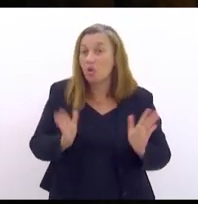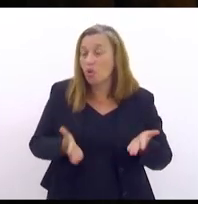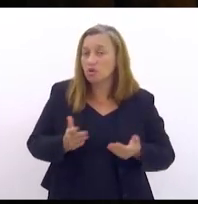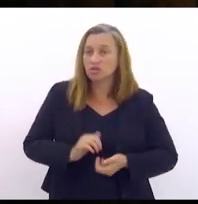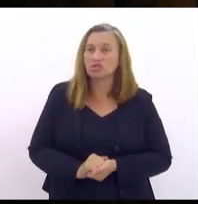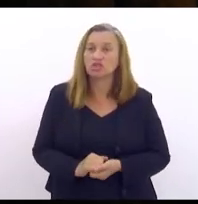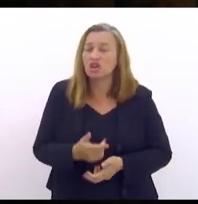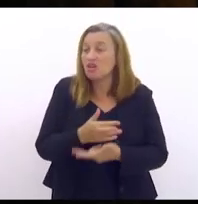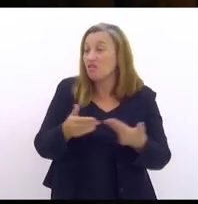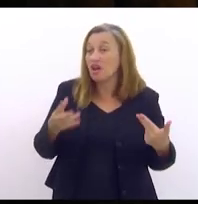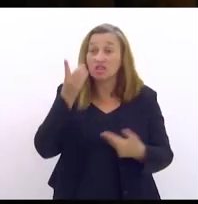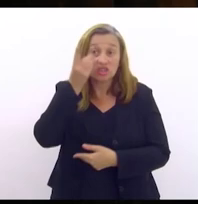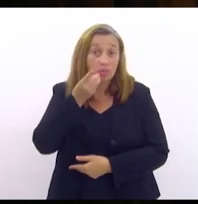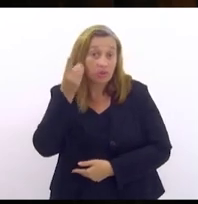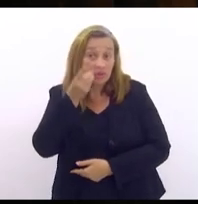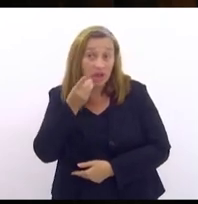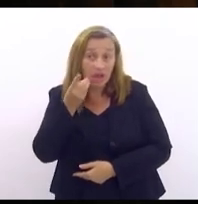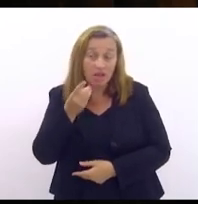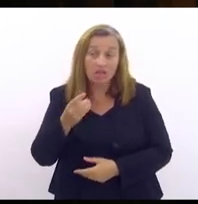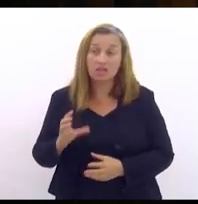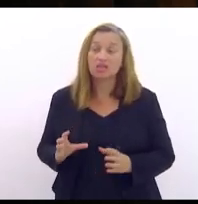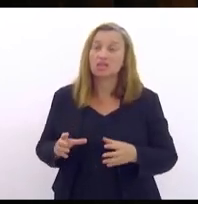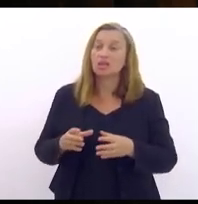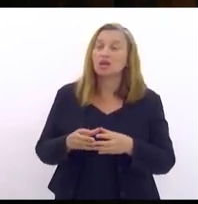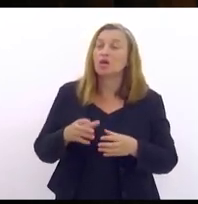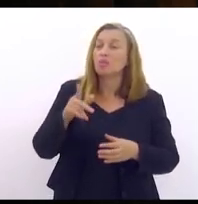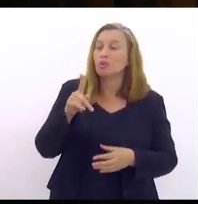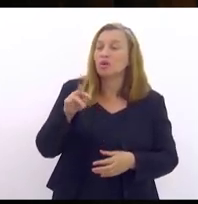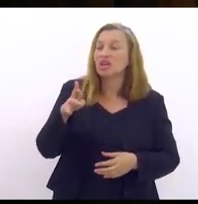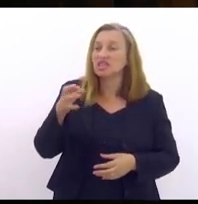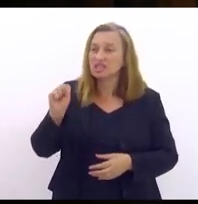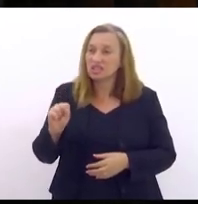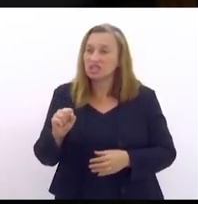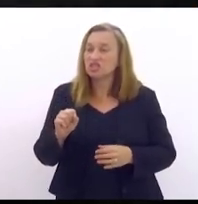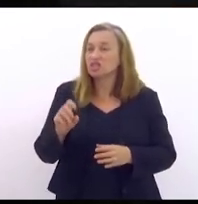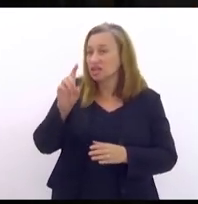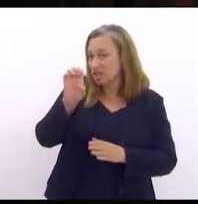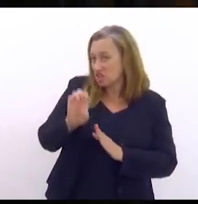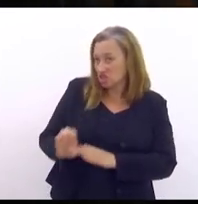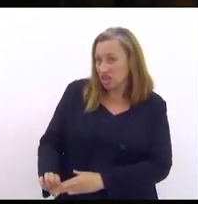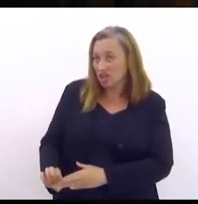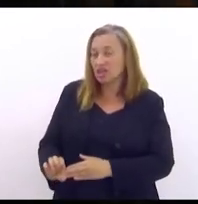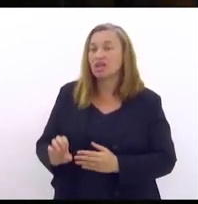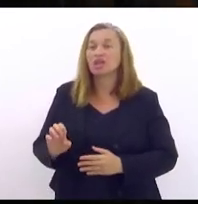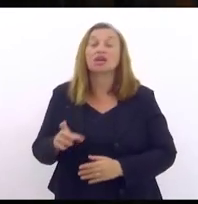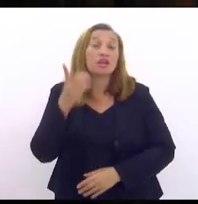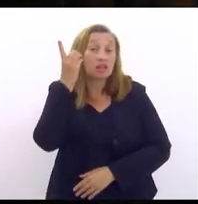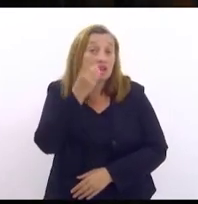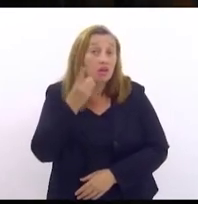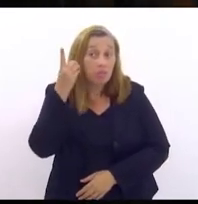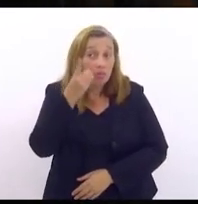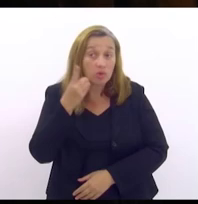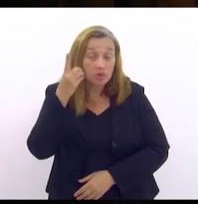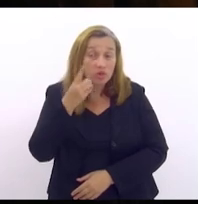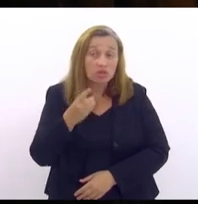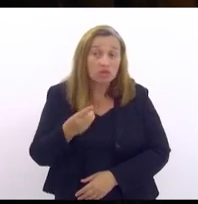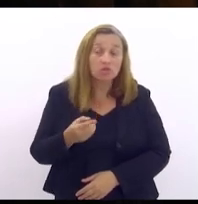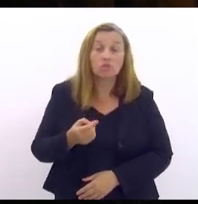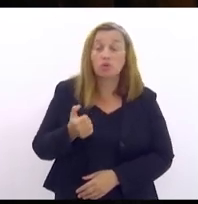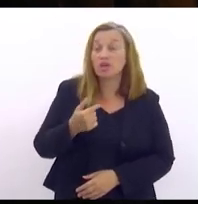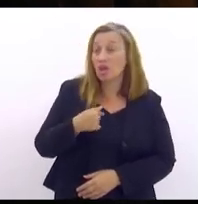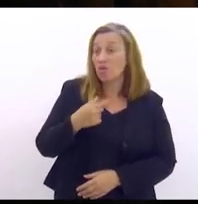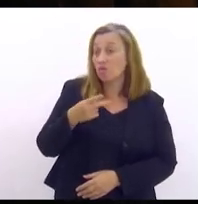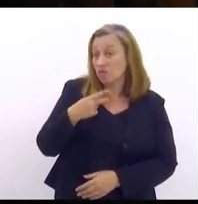Muitos deputados do campo progressista da esquerda, inclusive deputados aos quais eu